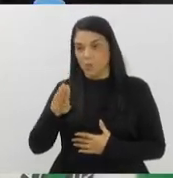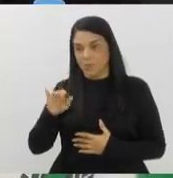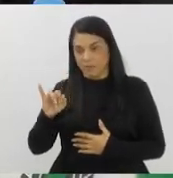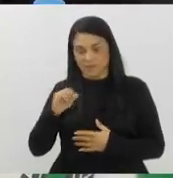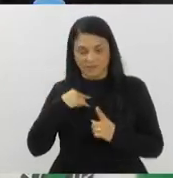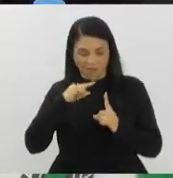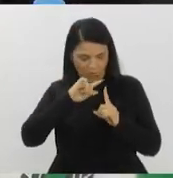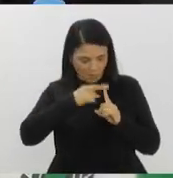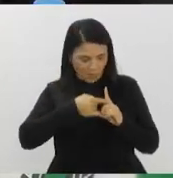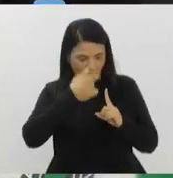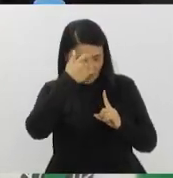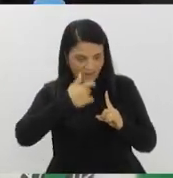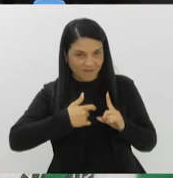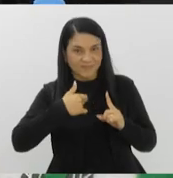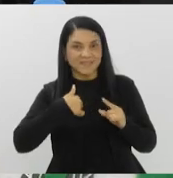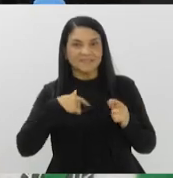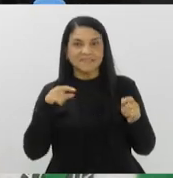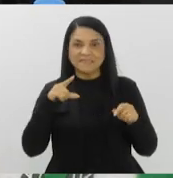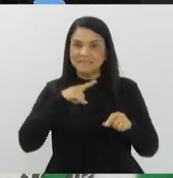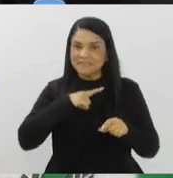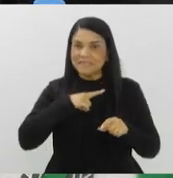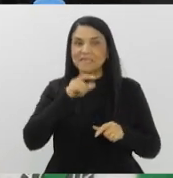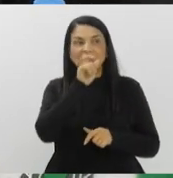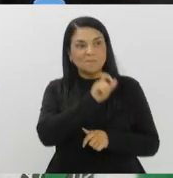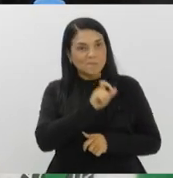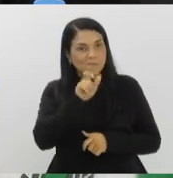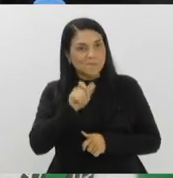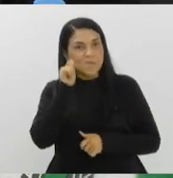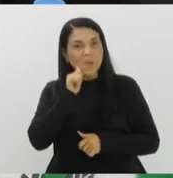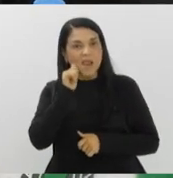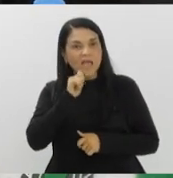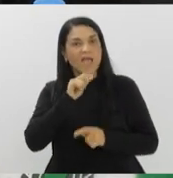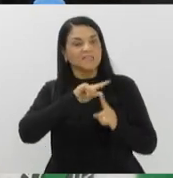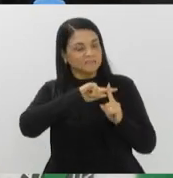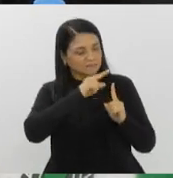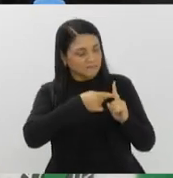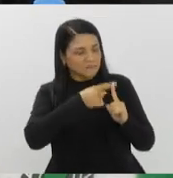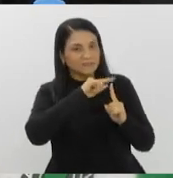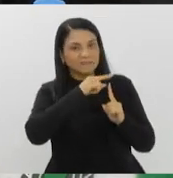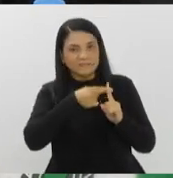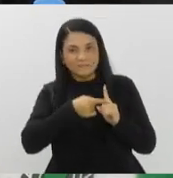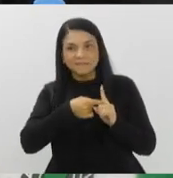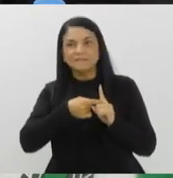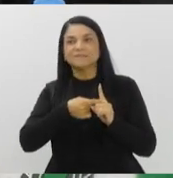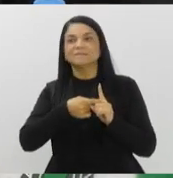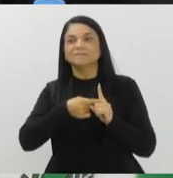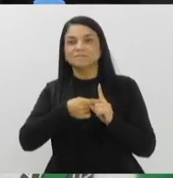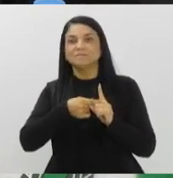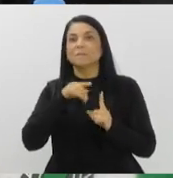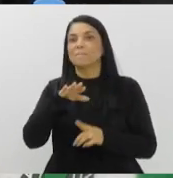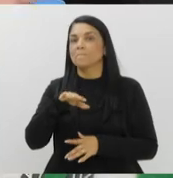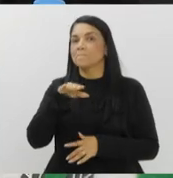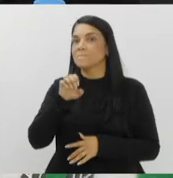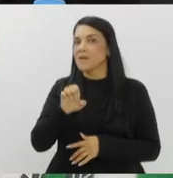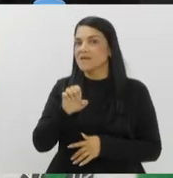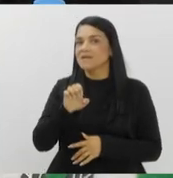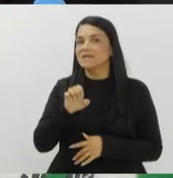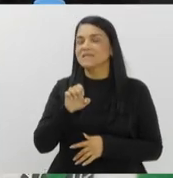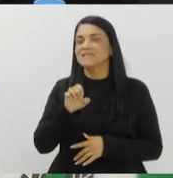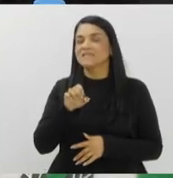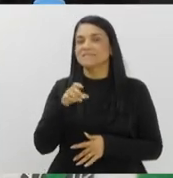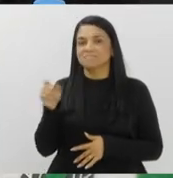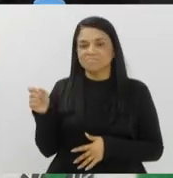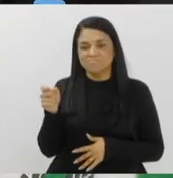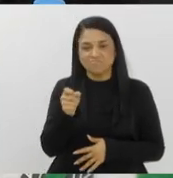a possibilidade de termos mulheres gestantes, puérperas, mulheres mães dentro desses